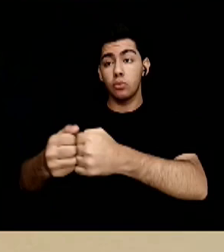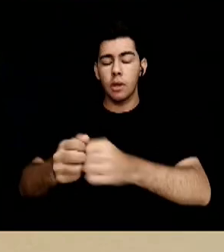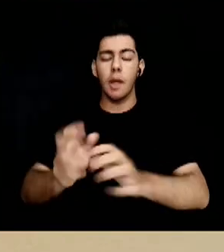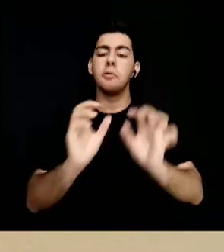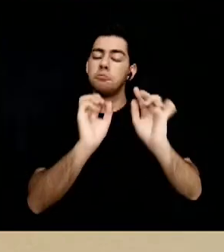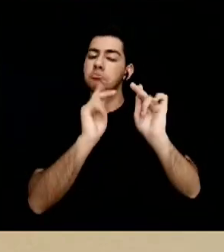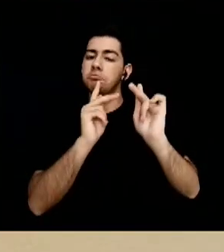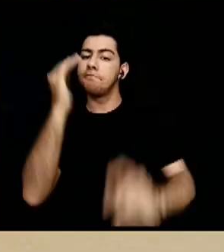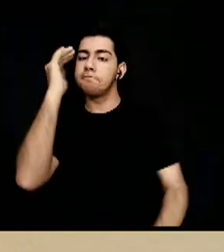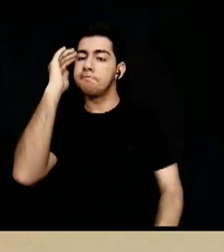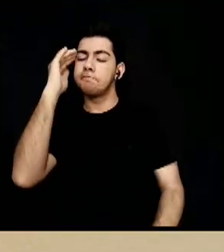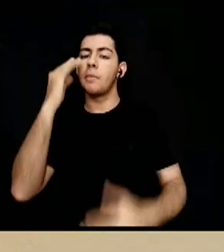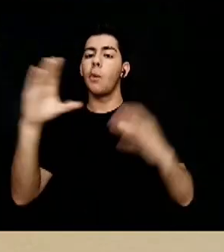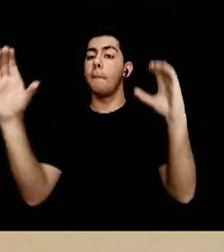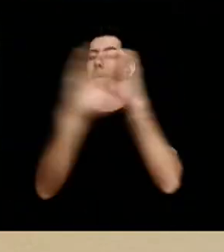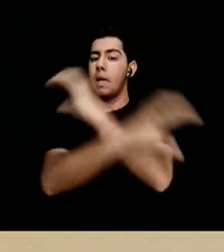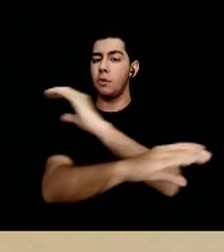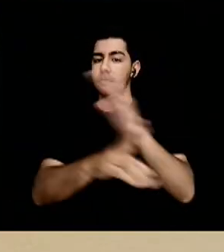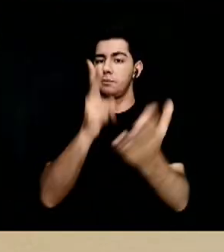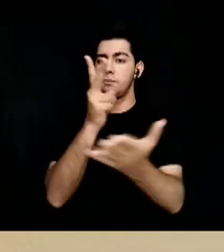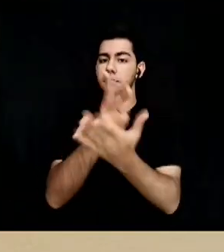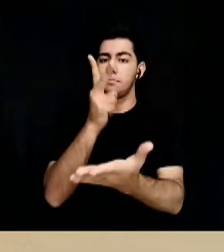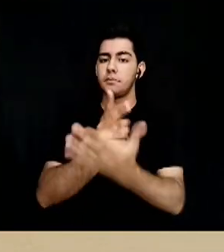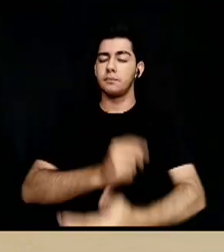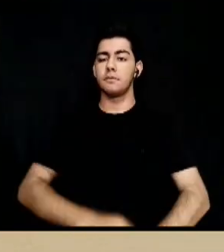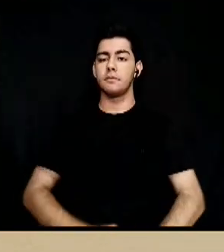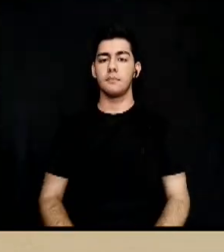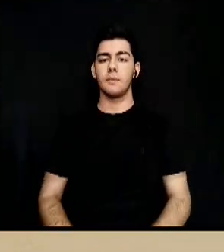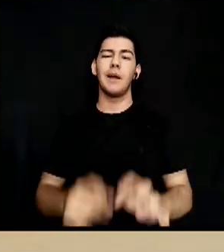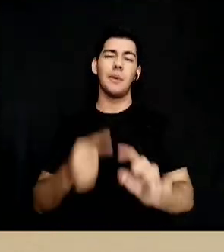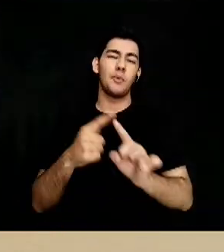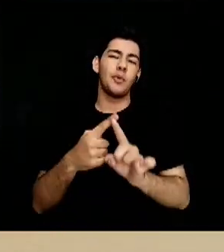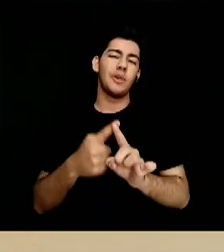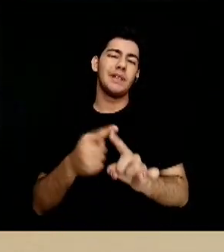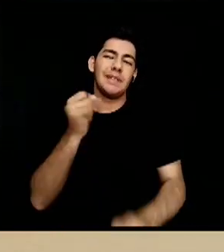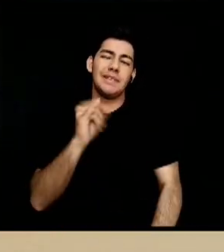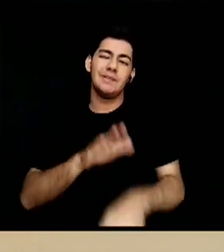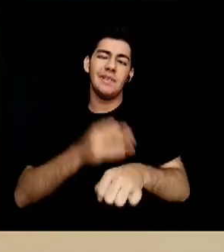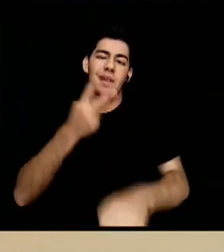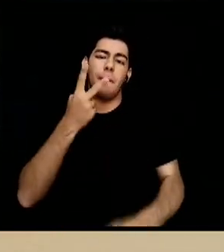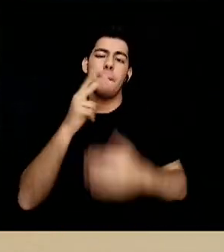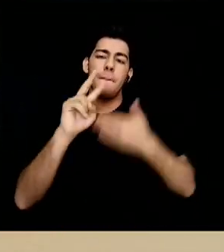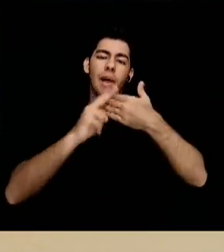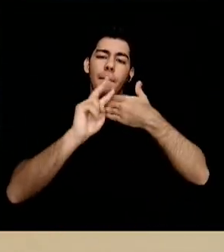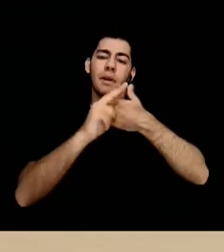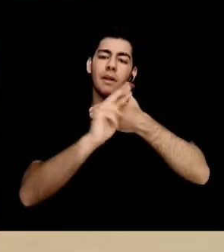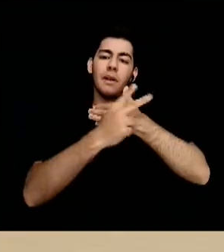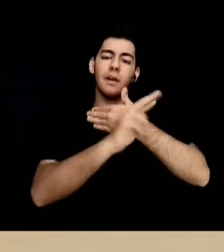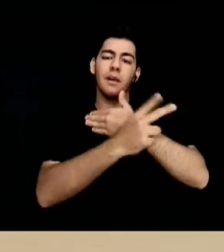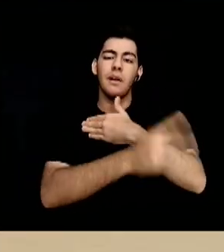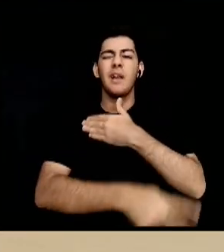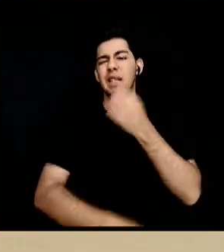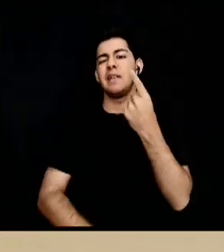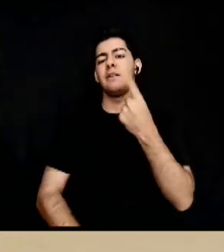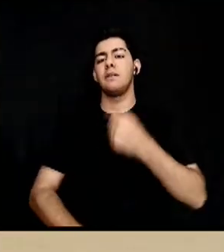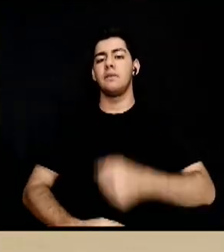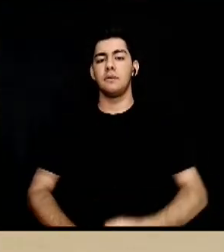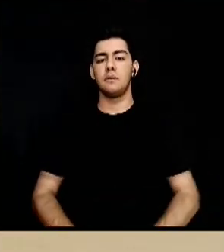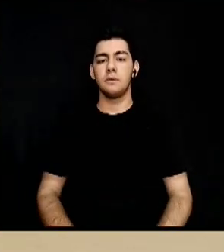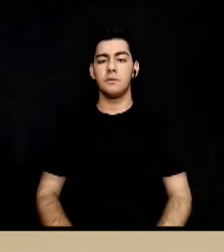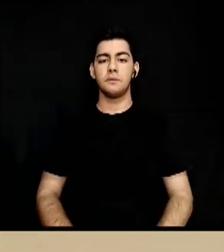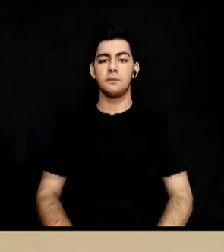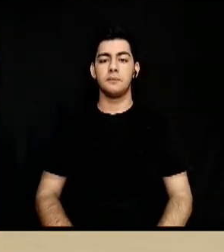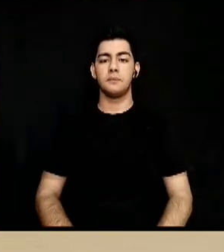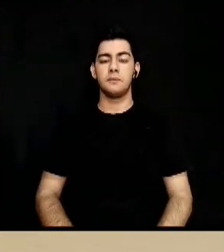tá? Senão vai ficar estranho. Tá. Você pode também, só para